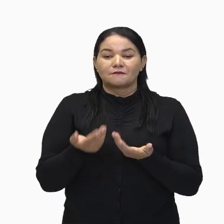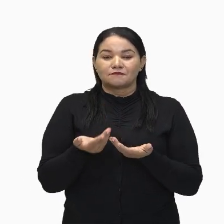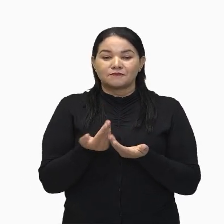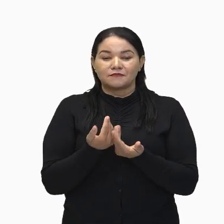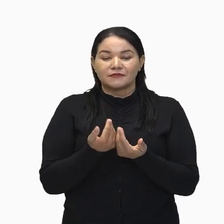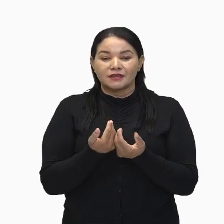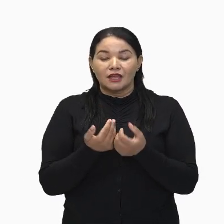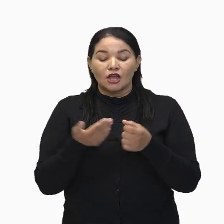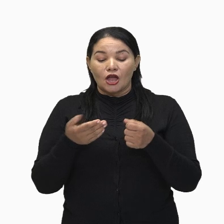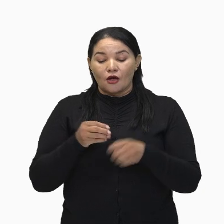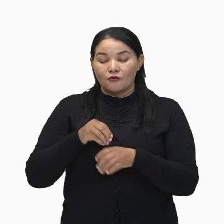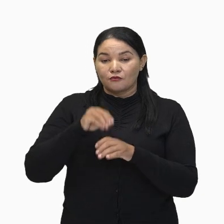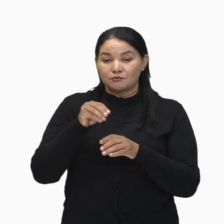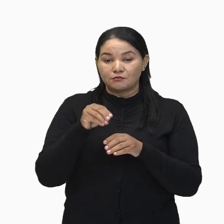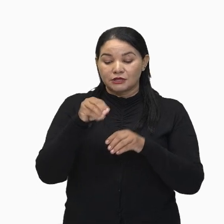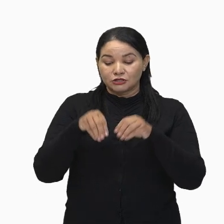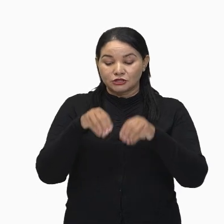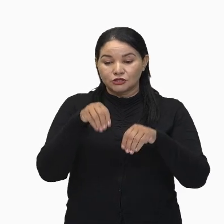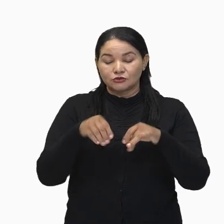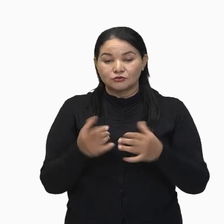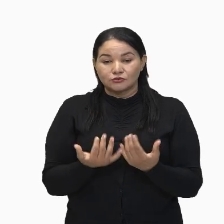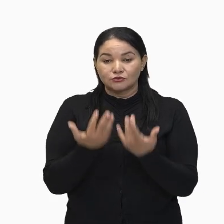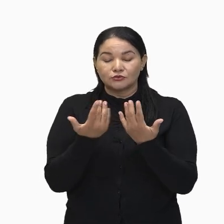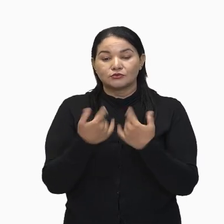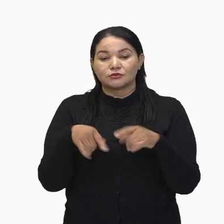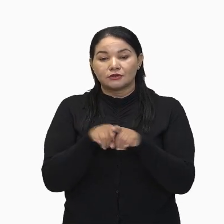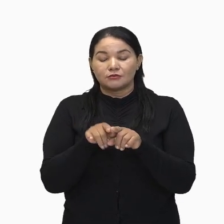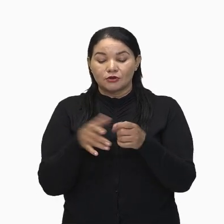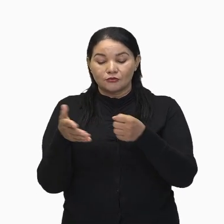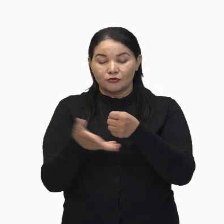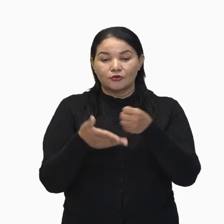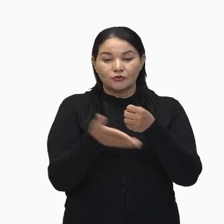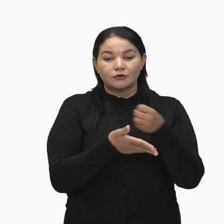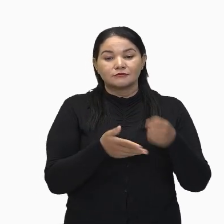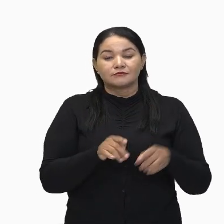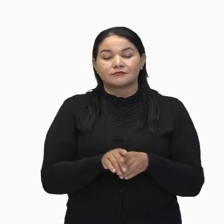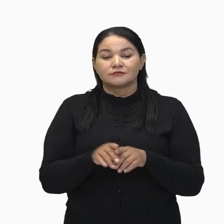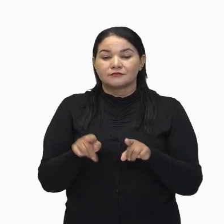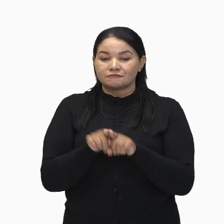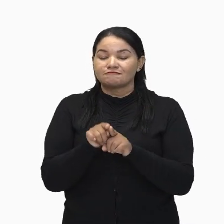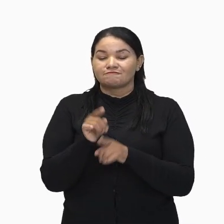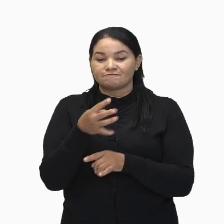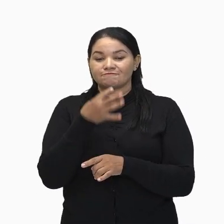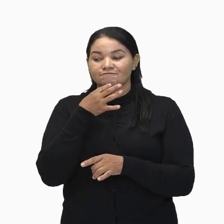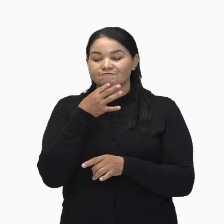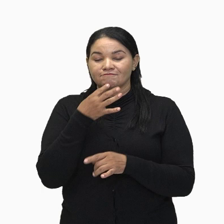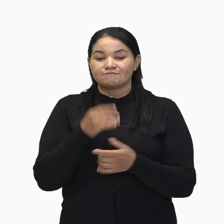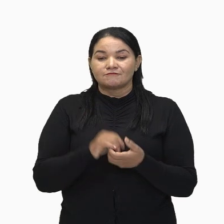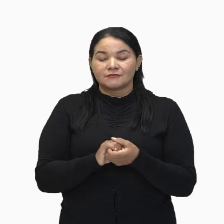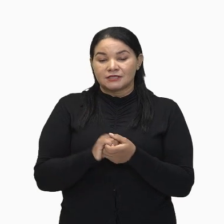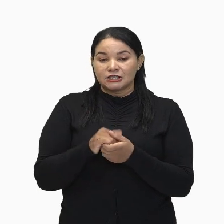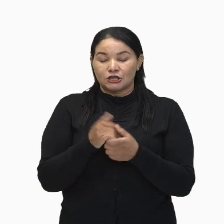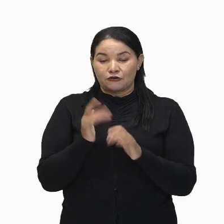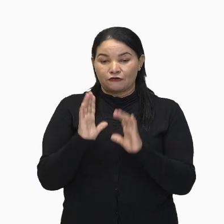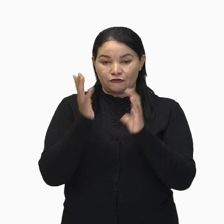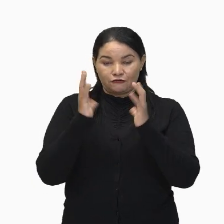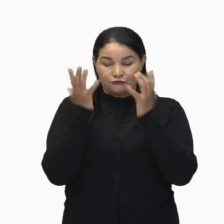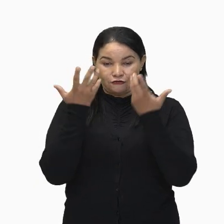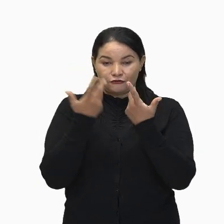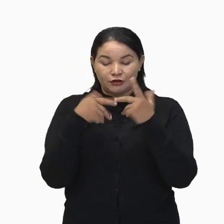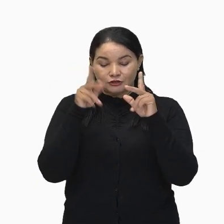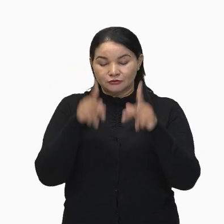plantio e da colheita. Dessa forma, passou a ser bem conhecida e em festas populares.